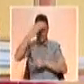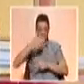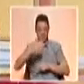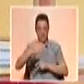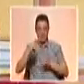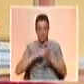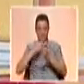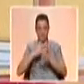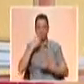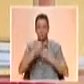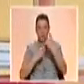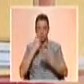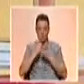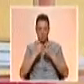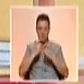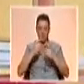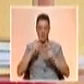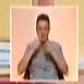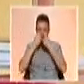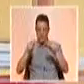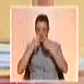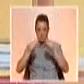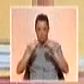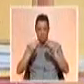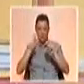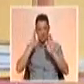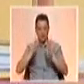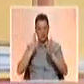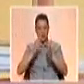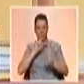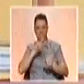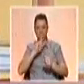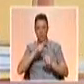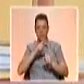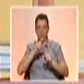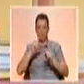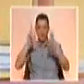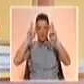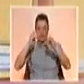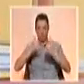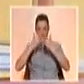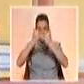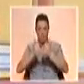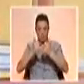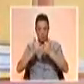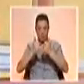Ficamos à espera das suas perguntas na página do Facebook, onde já pode encontrar também os temas da próxima semana, todos